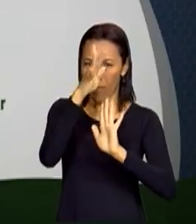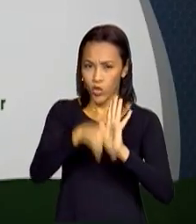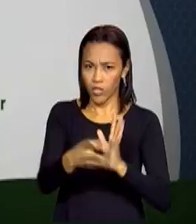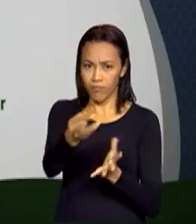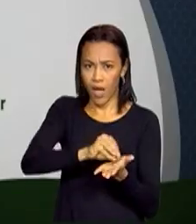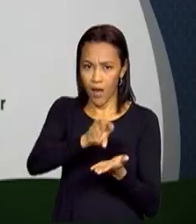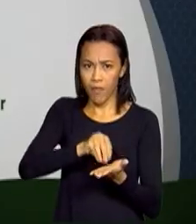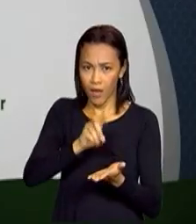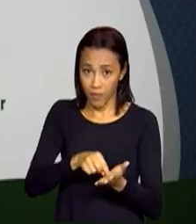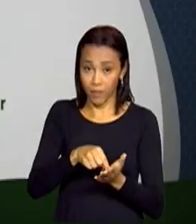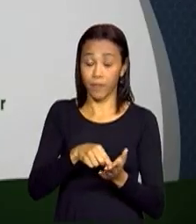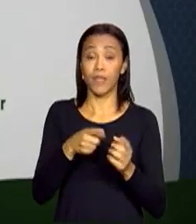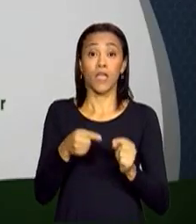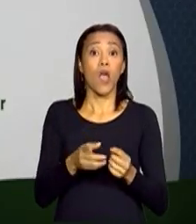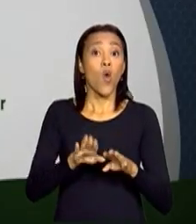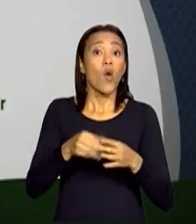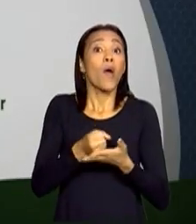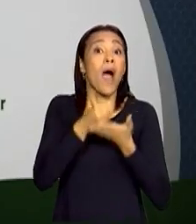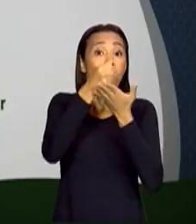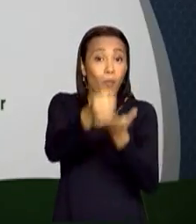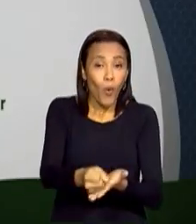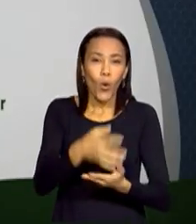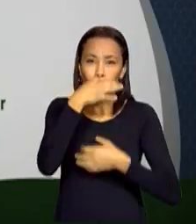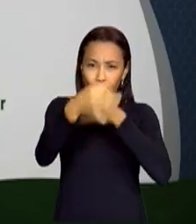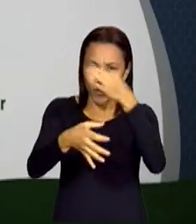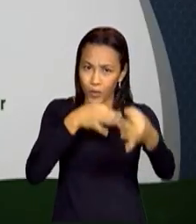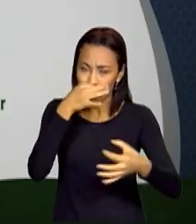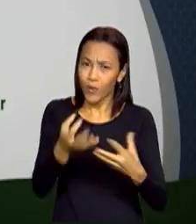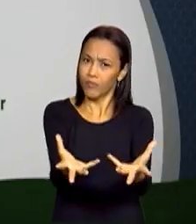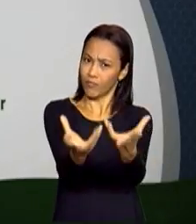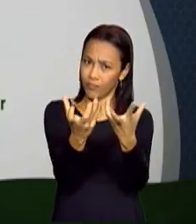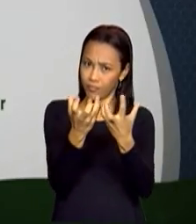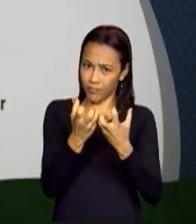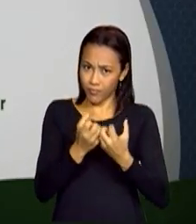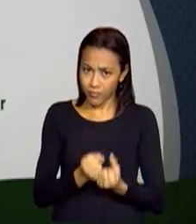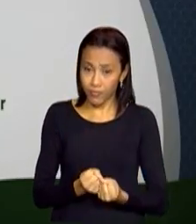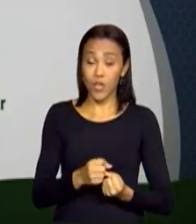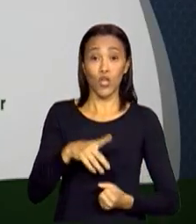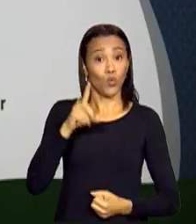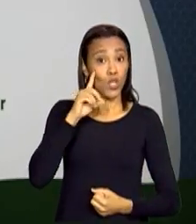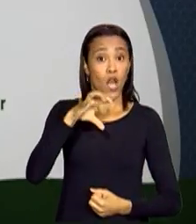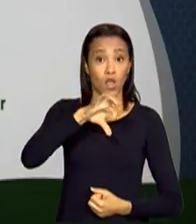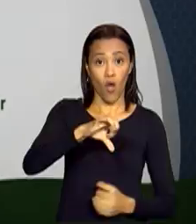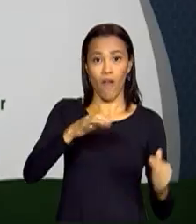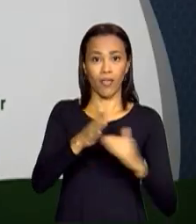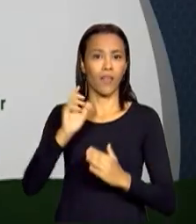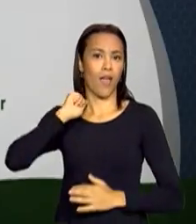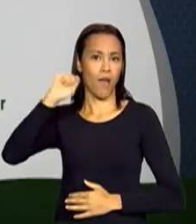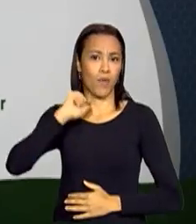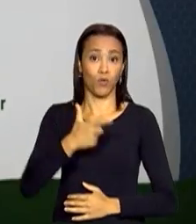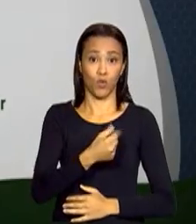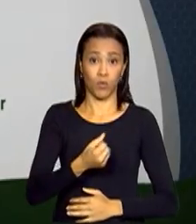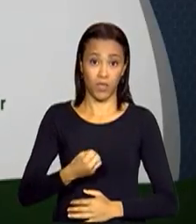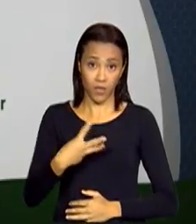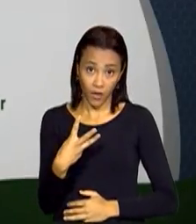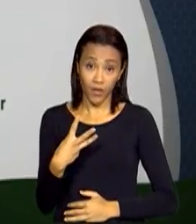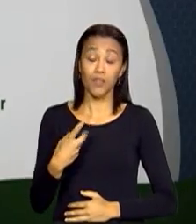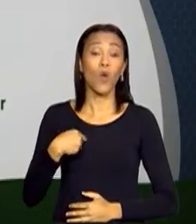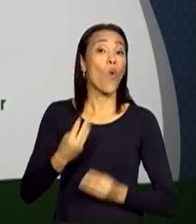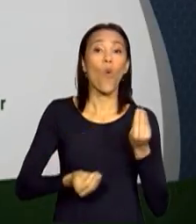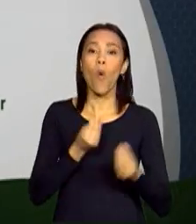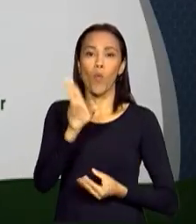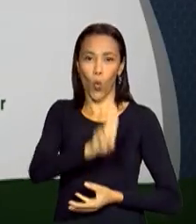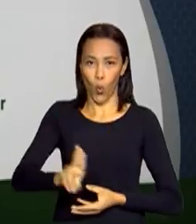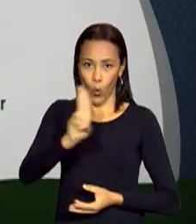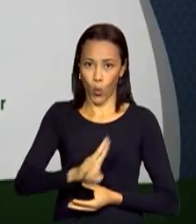de regulamentação. Contribuições e sugestões podem ser enviadas até o dia 9 de abril de 2013 por meio